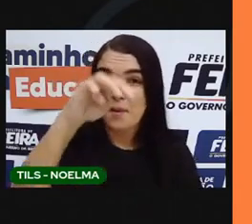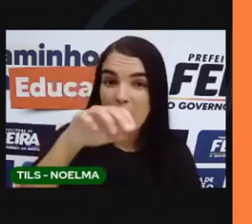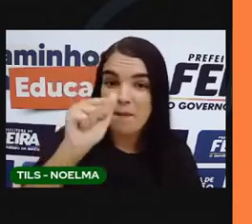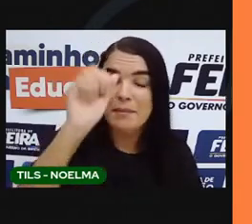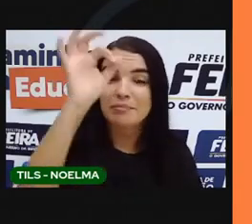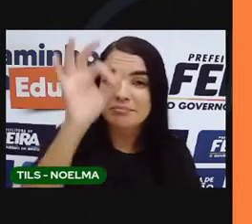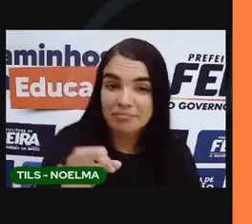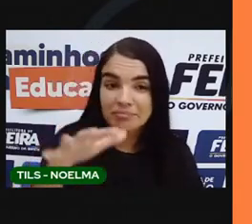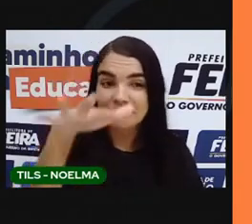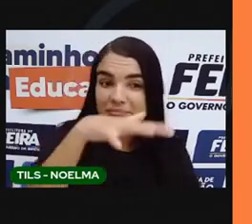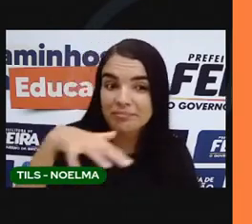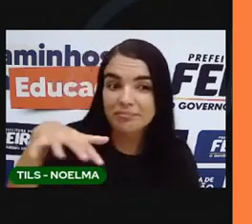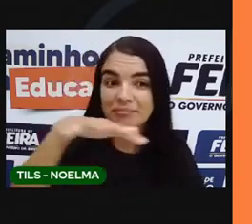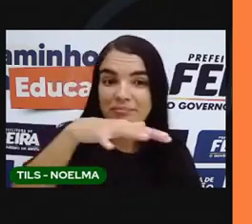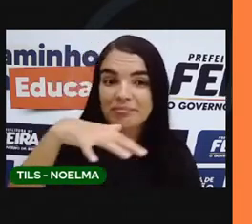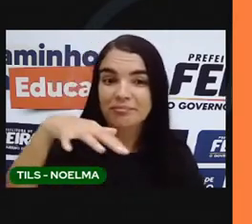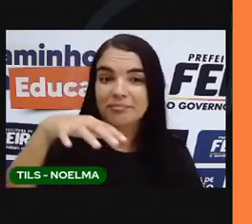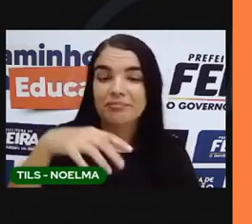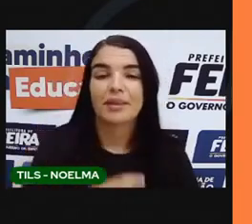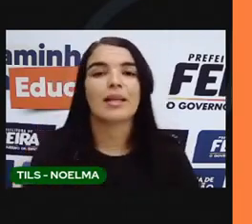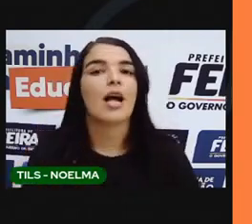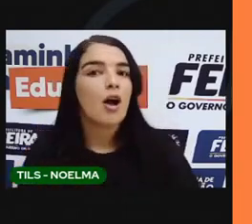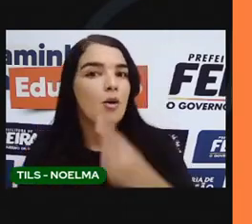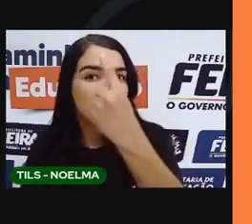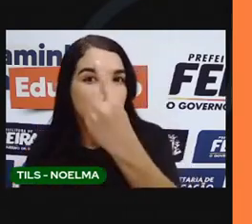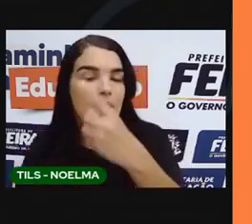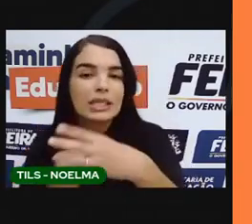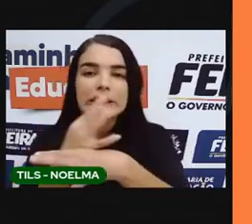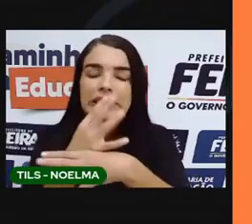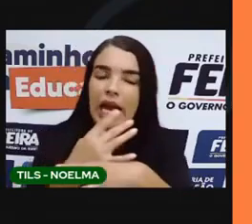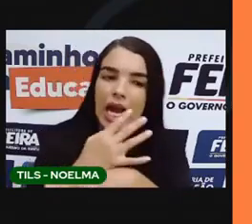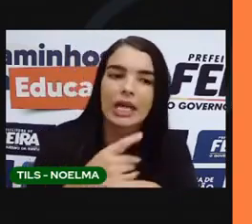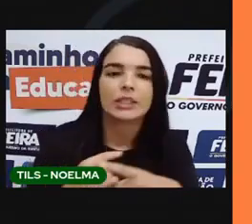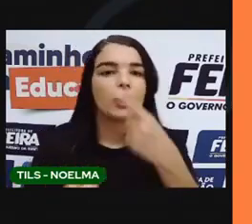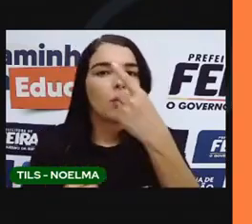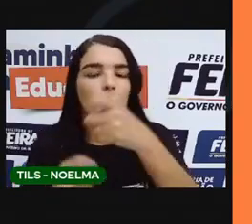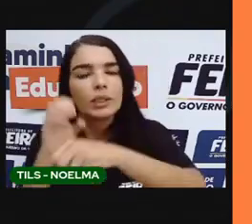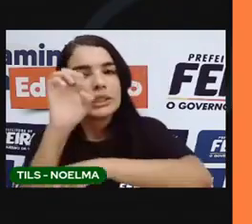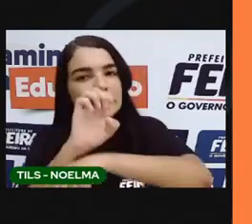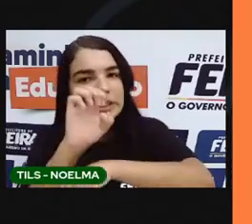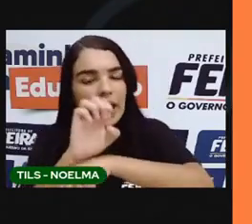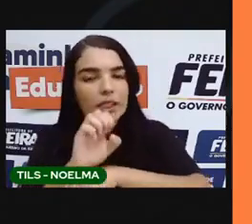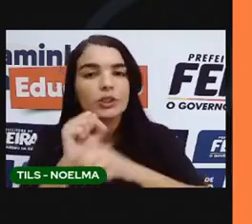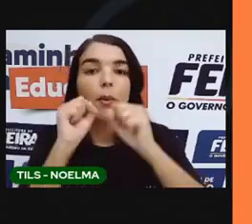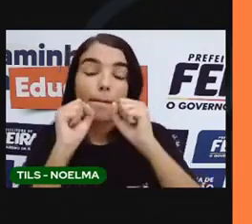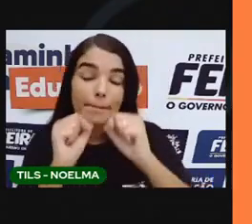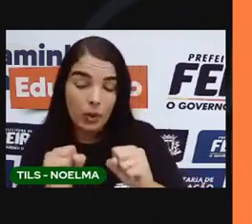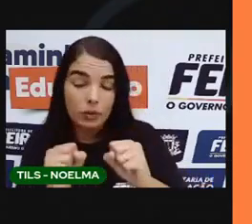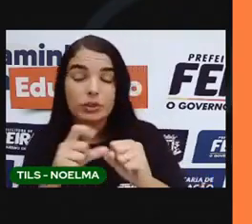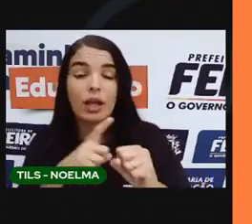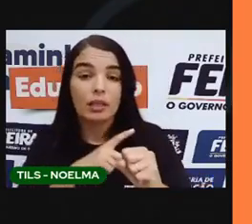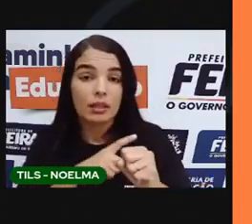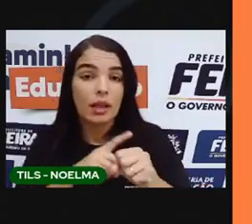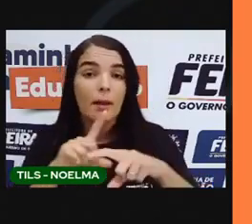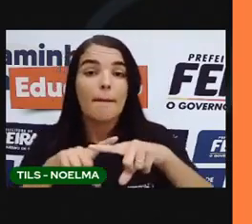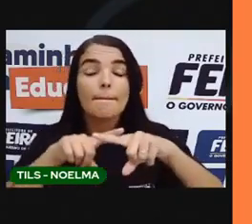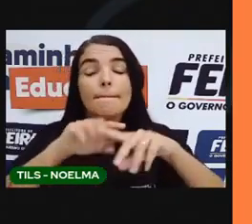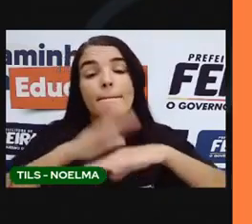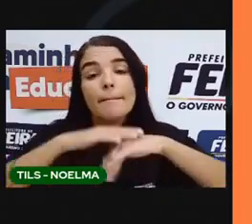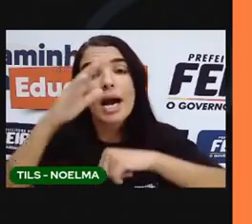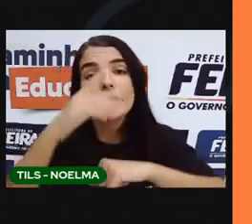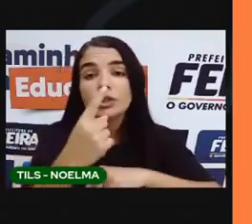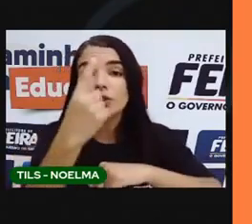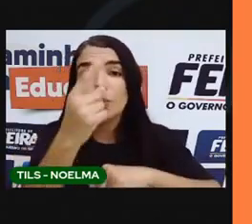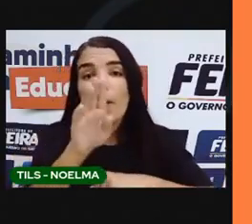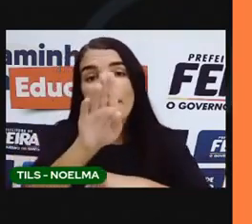Ou seja, um município, um estado pode ter, ou uma região, pode ter mais de um bioma. É o caso de